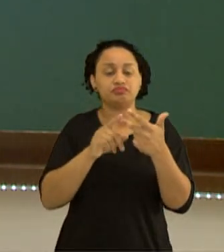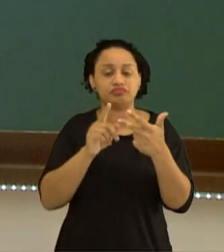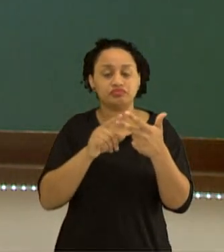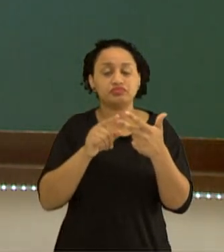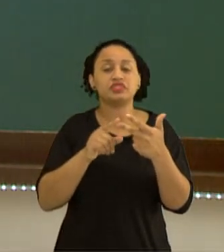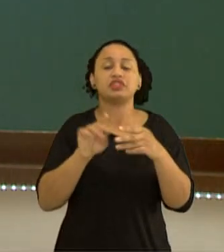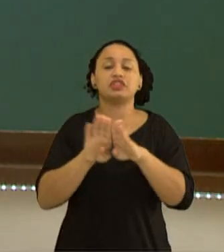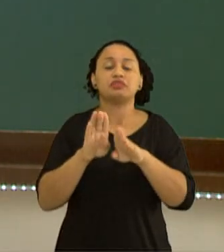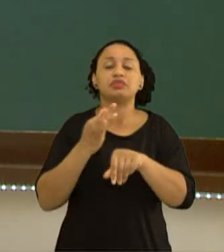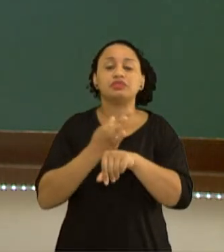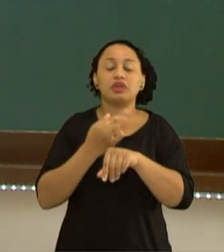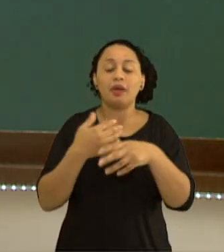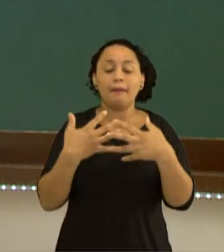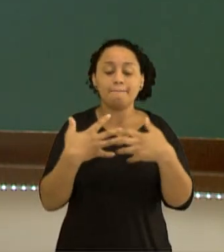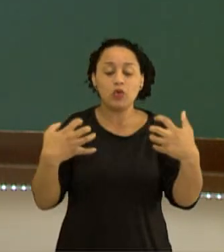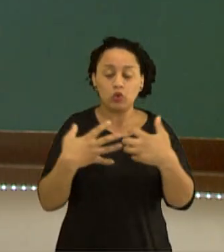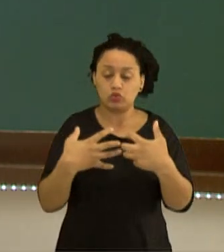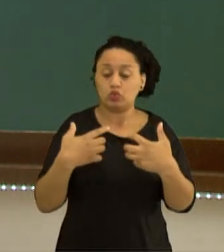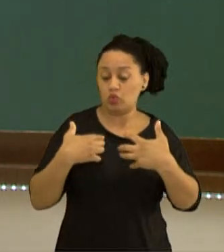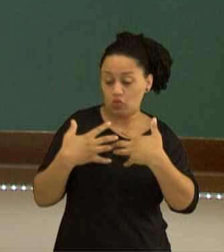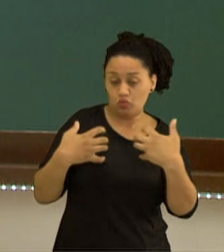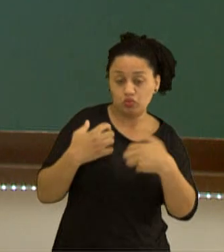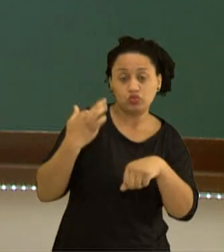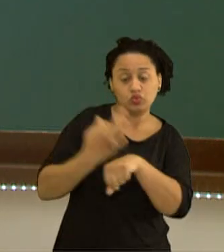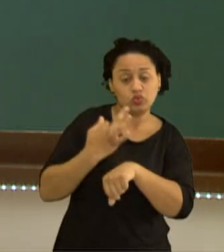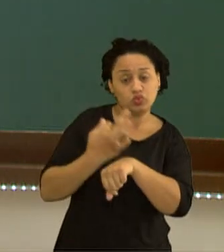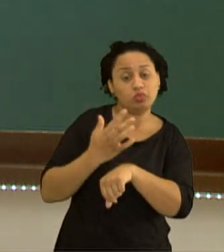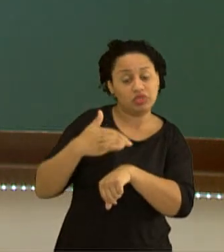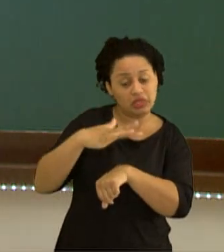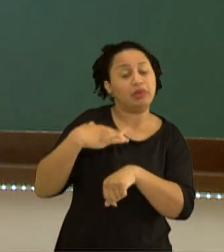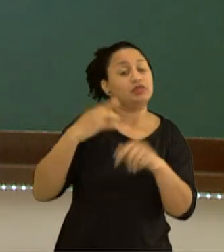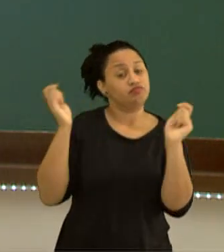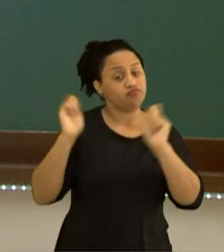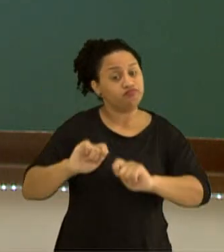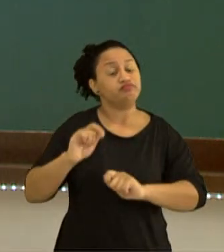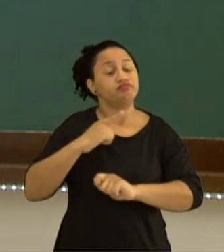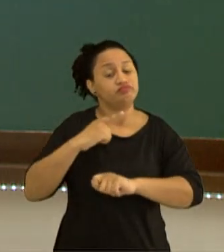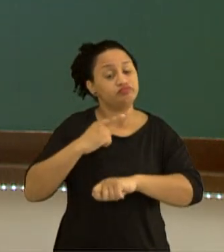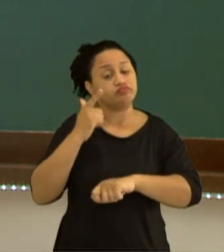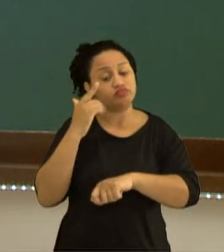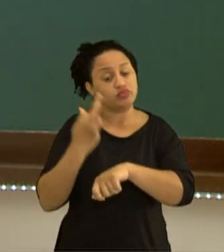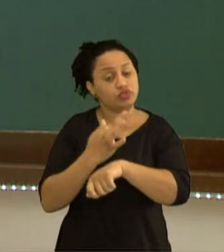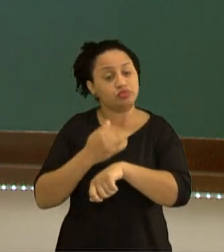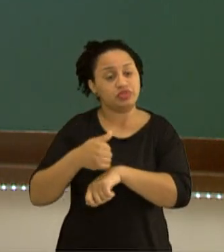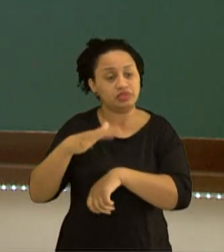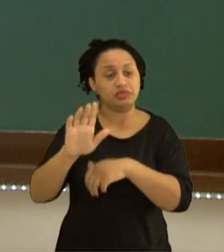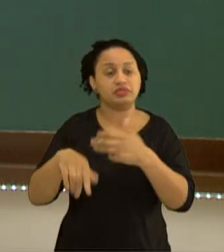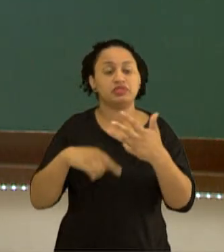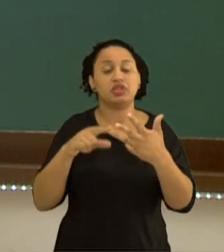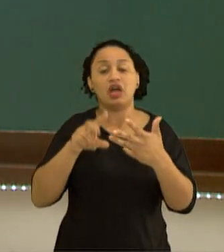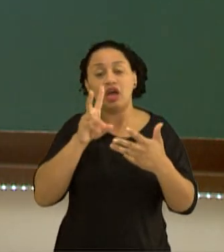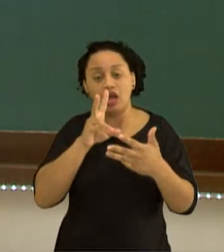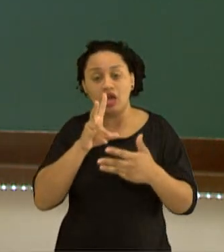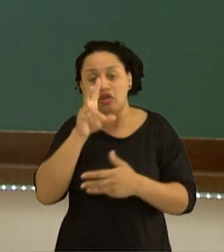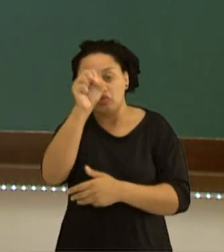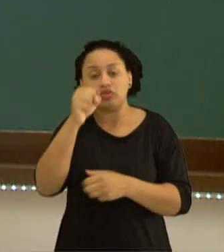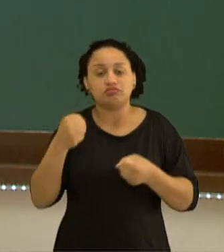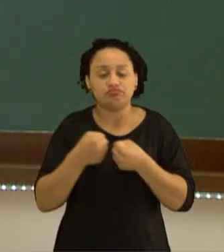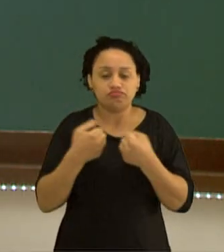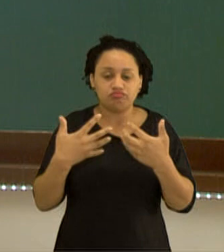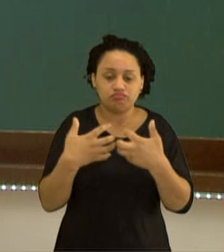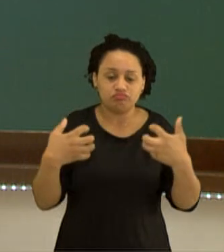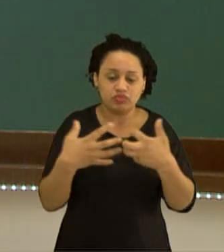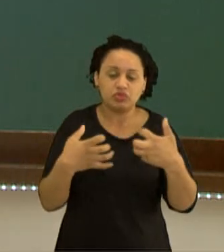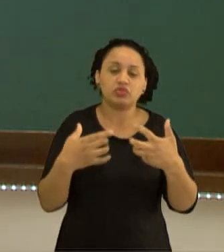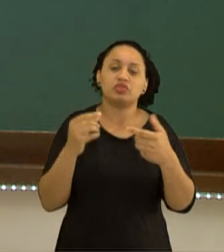A resistência muscular, ou seja, a capacidade do músculo resistir. A força muscular, então quando se faz exercício